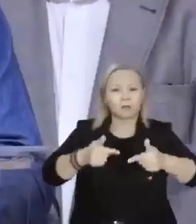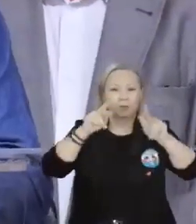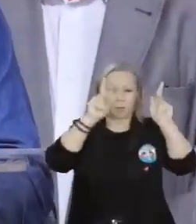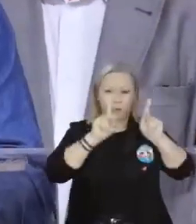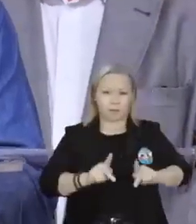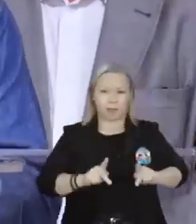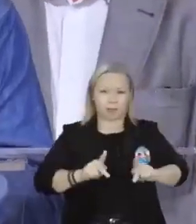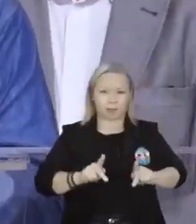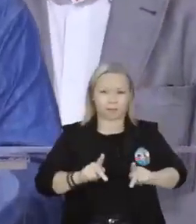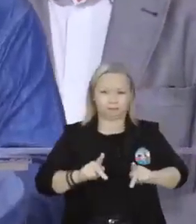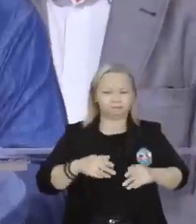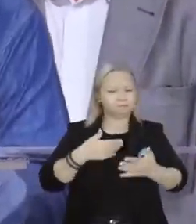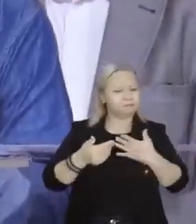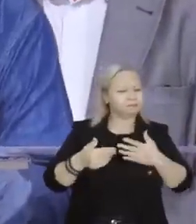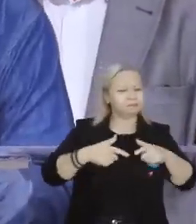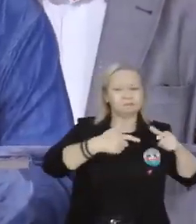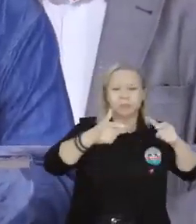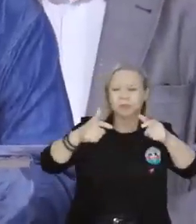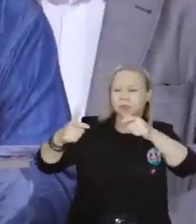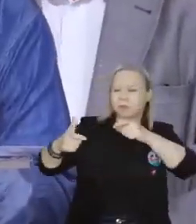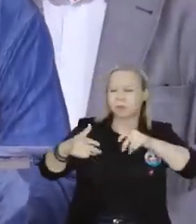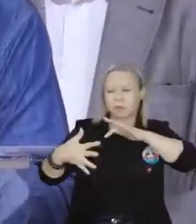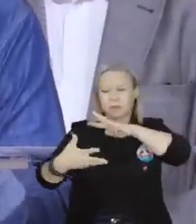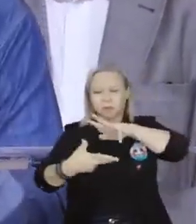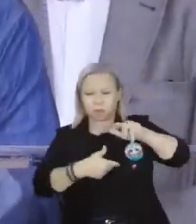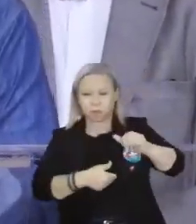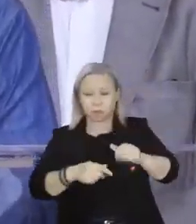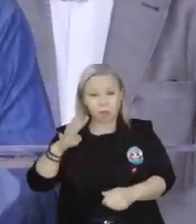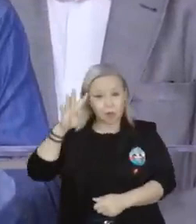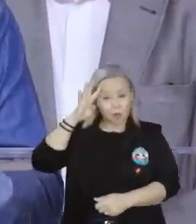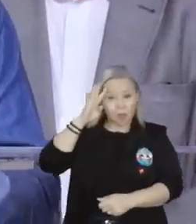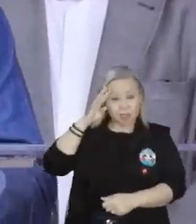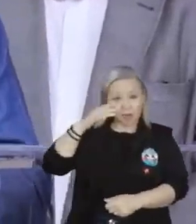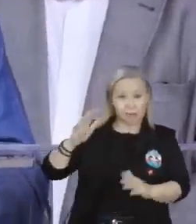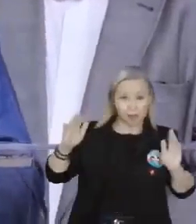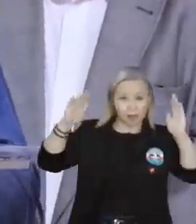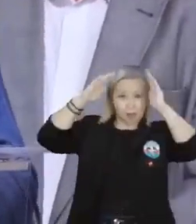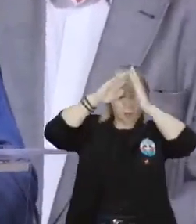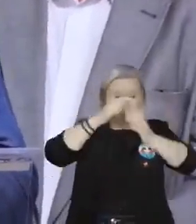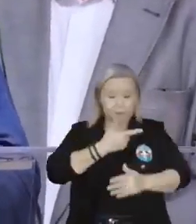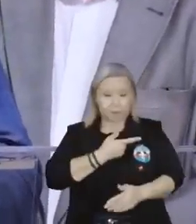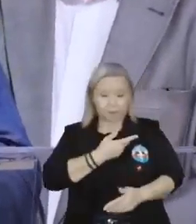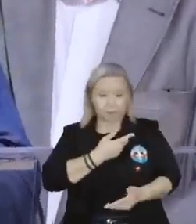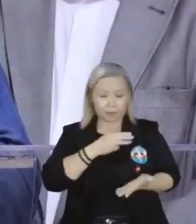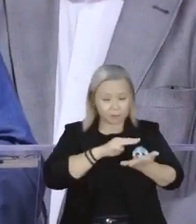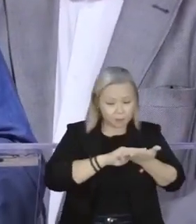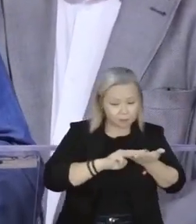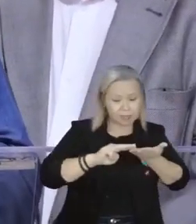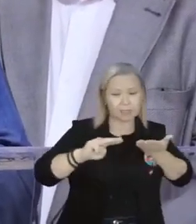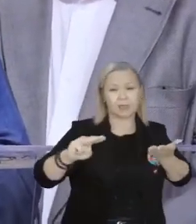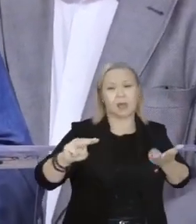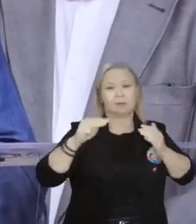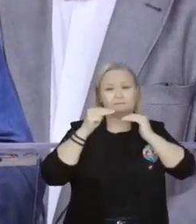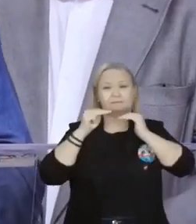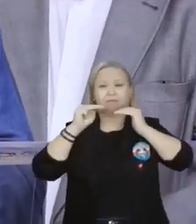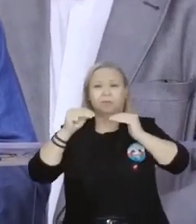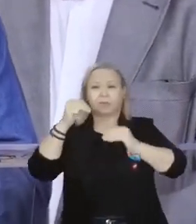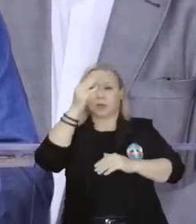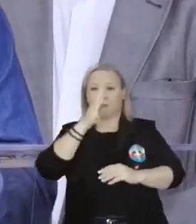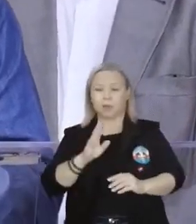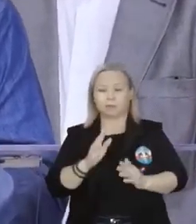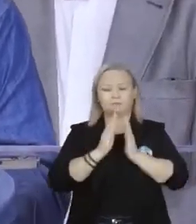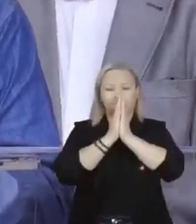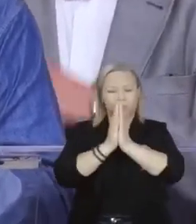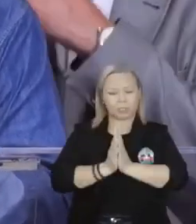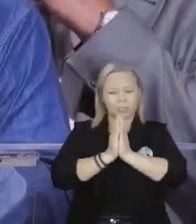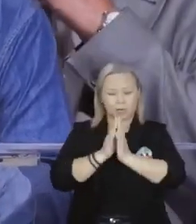última quarta-feira, o Papa Francisco enviou uma importante mensagem ao Brasil, orando para que o povo brasileiro